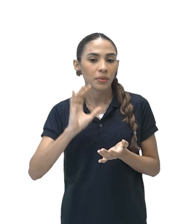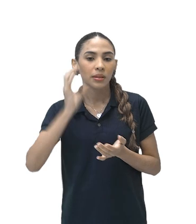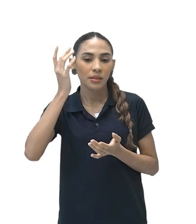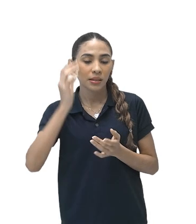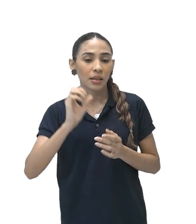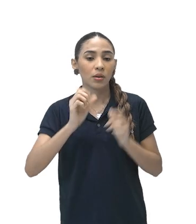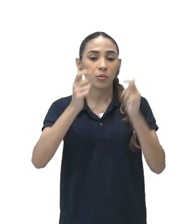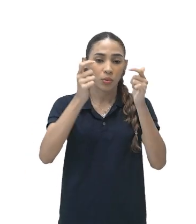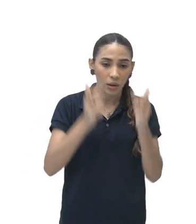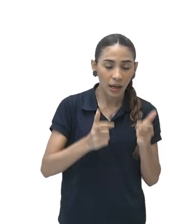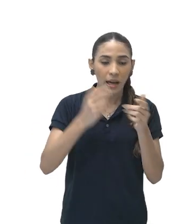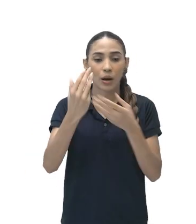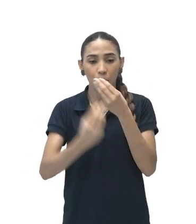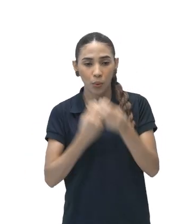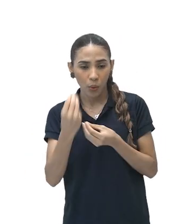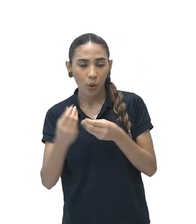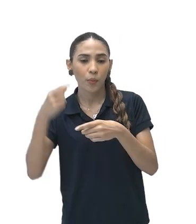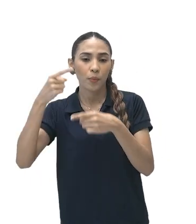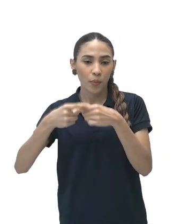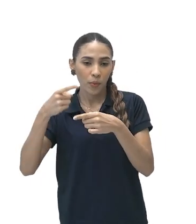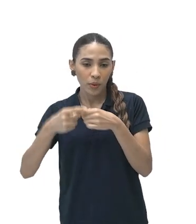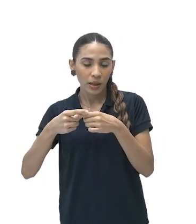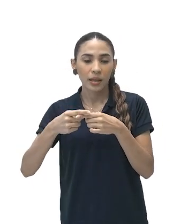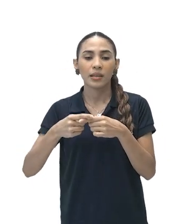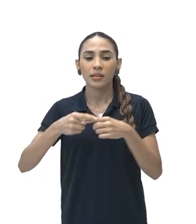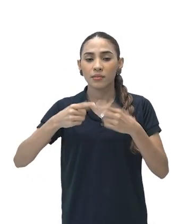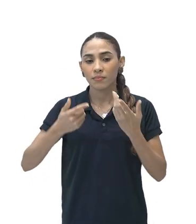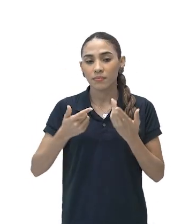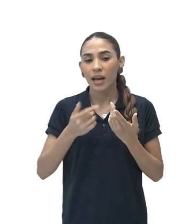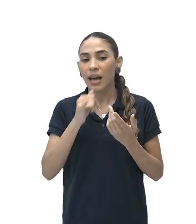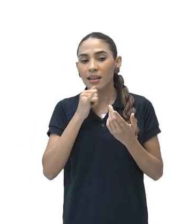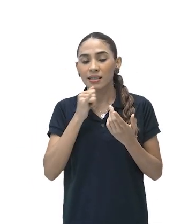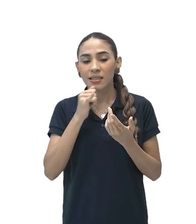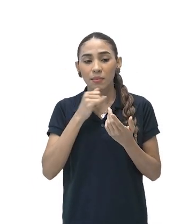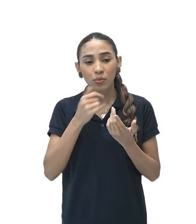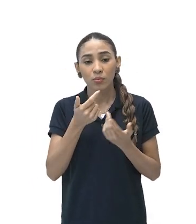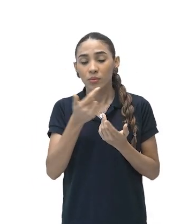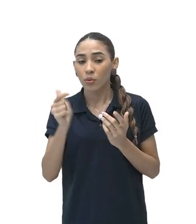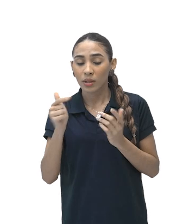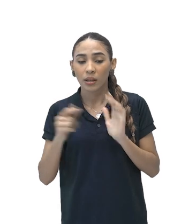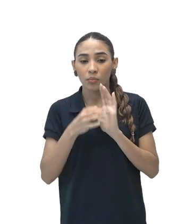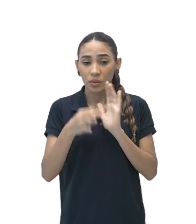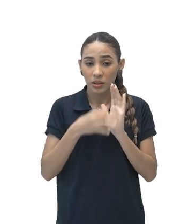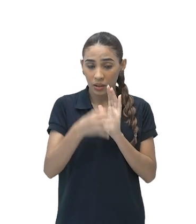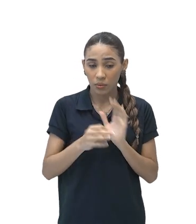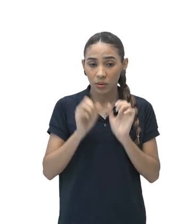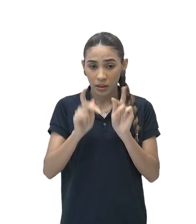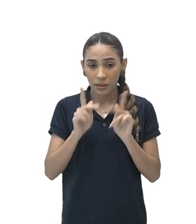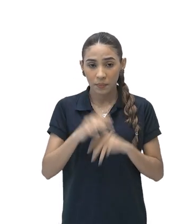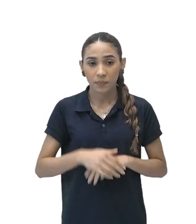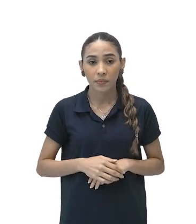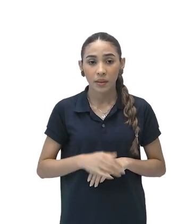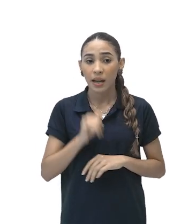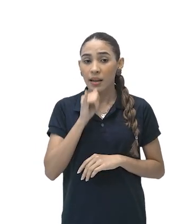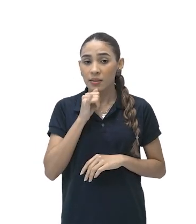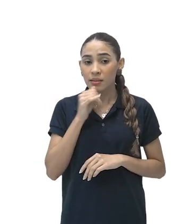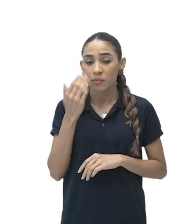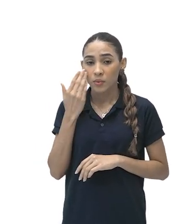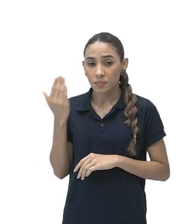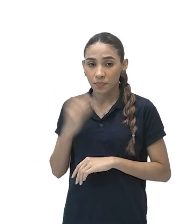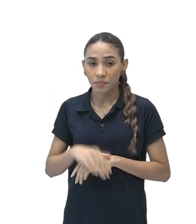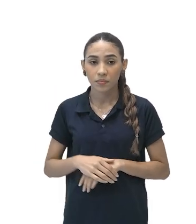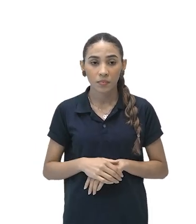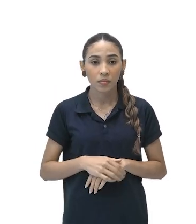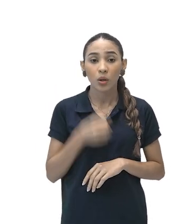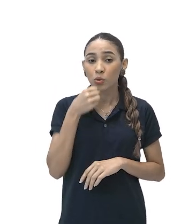aconteceu, onde, como, porquê, enfim, sem emissão de opinião, tá? E olhem só o que diz a nossa cartela.